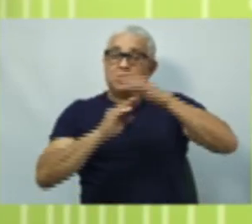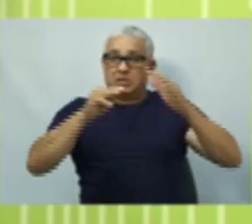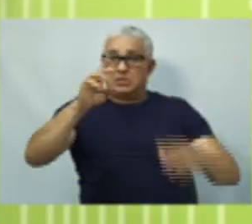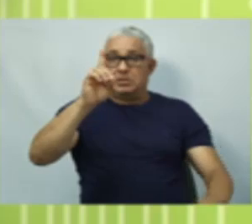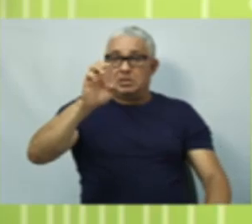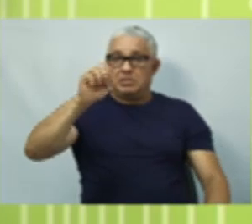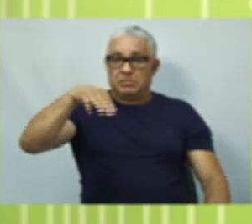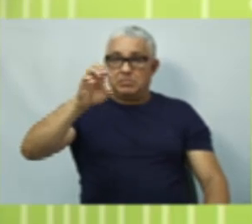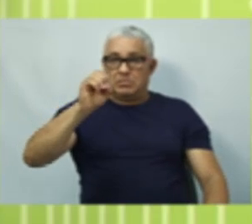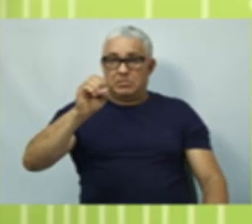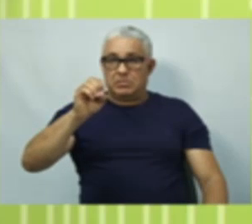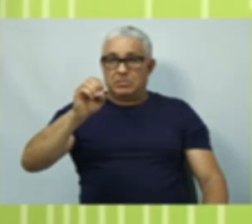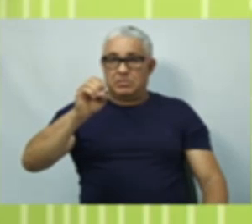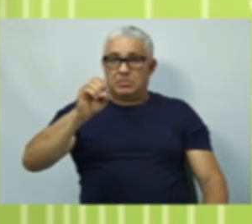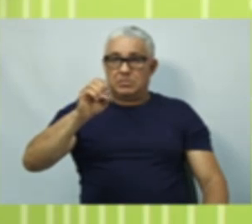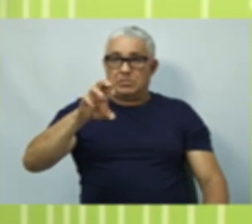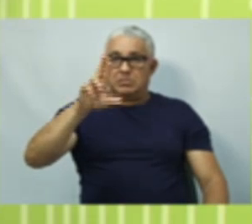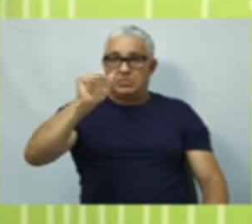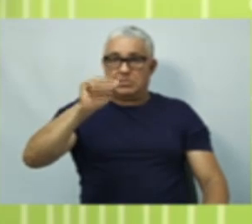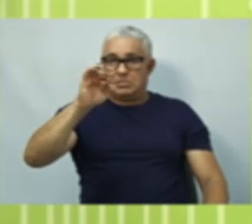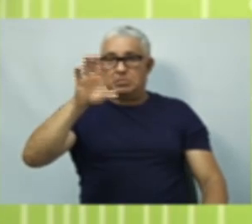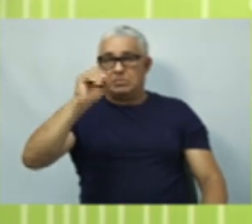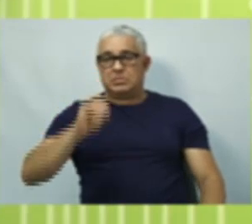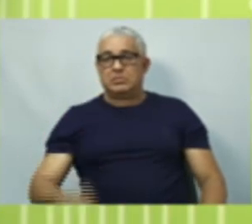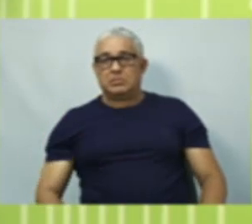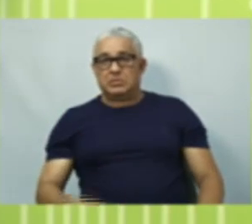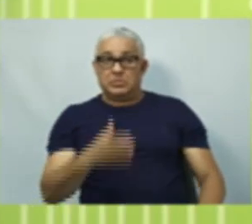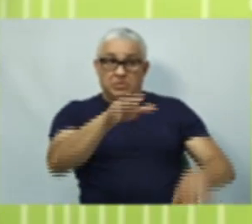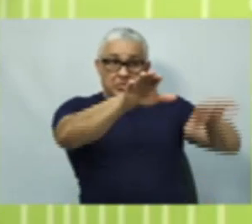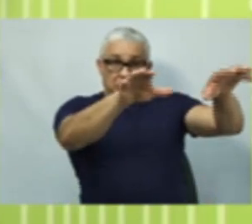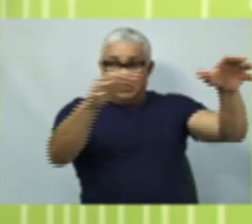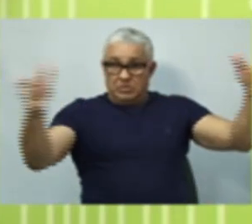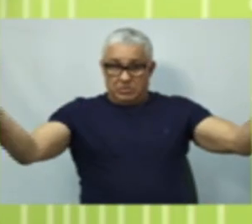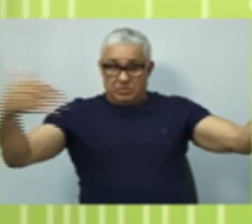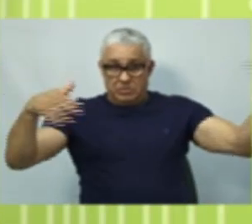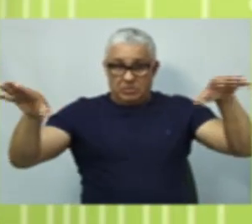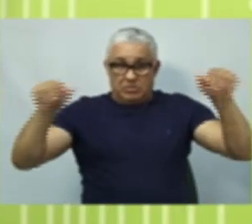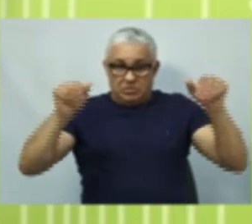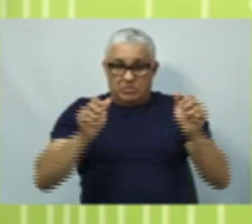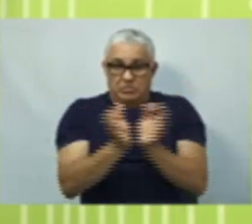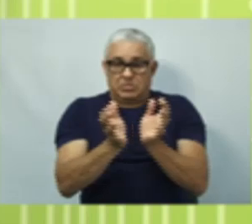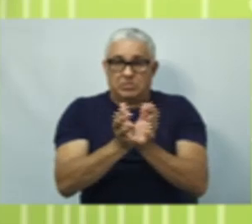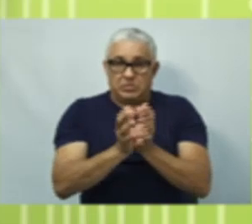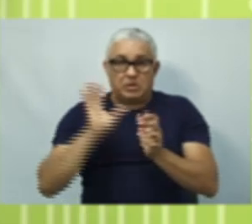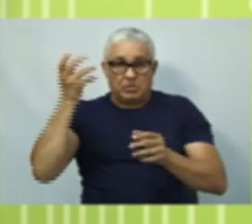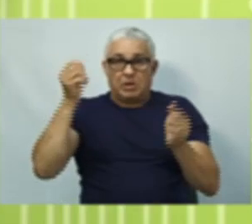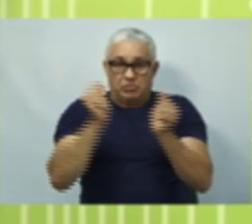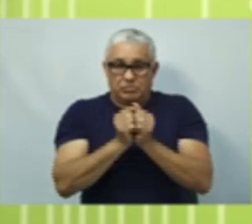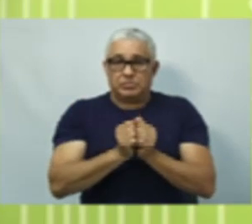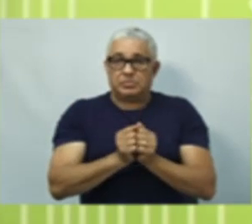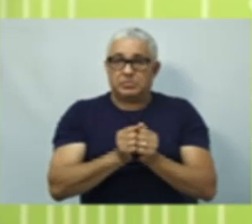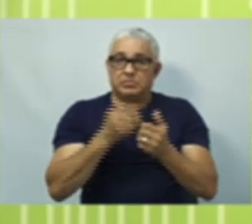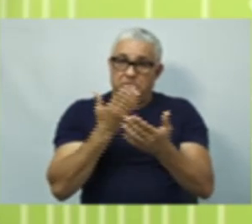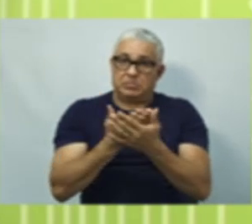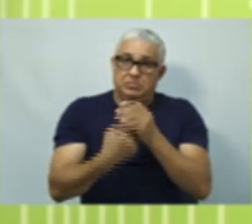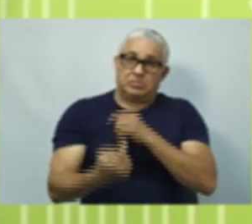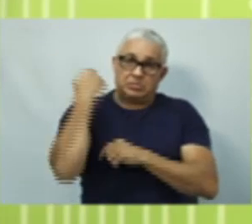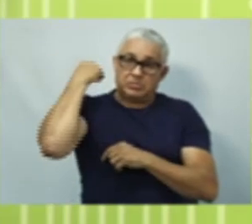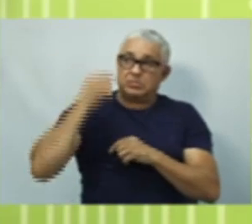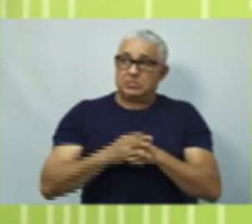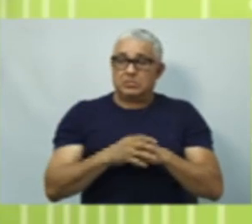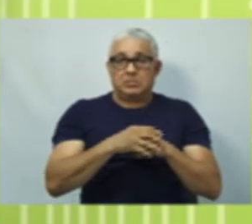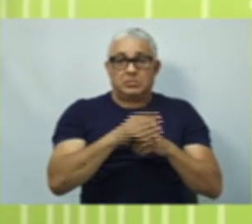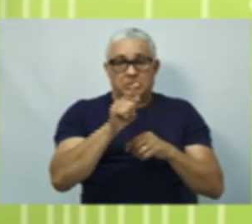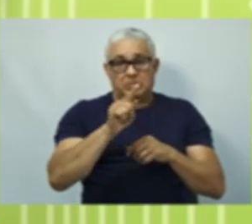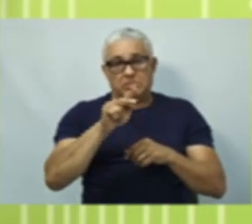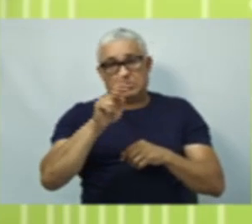a minha equipe para tomar as decisões em conjunto com a gente. Falamos nas nossas aulas sobre a diferença entre grupo